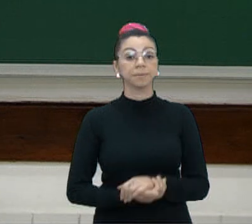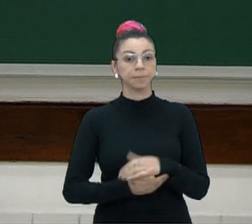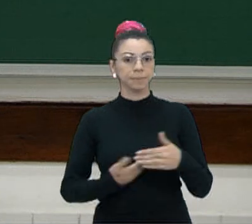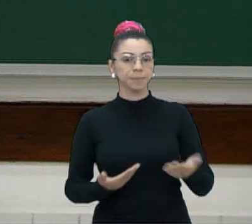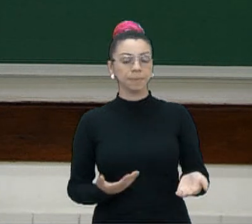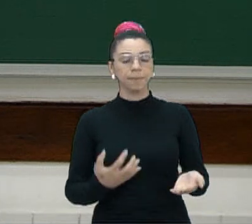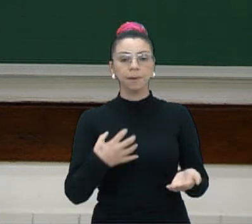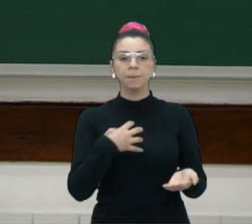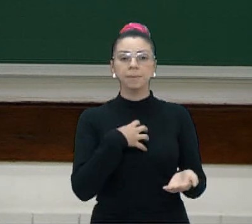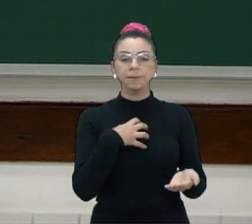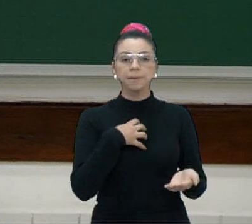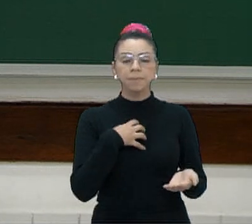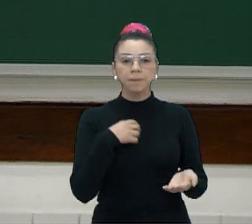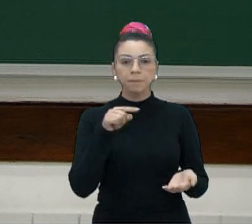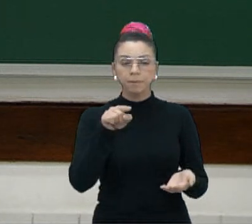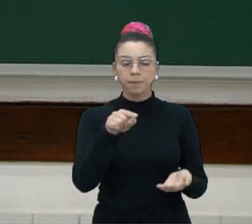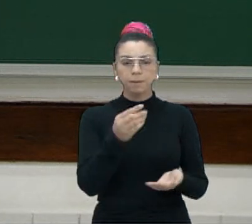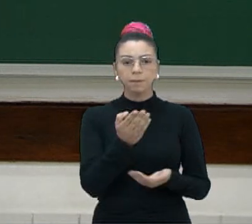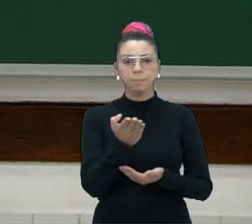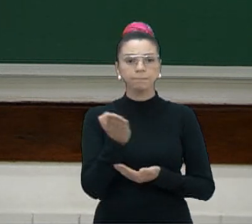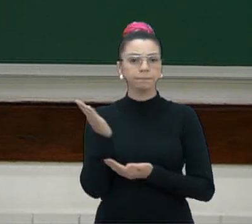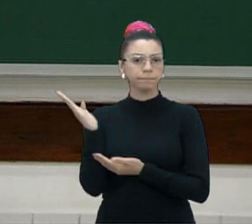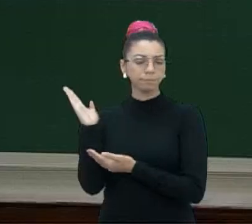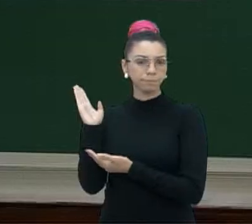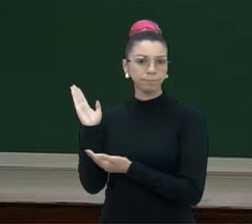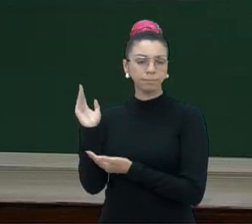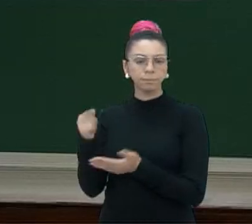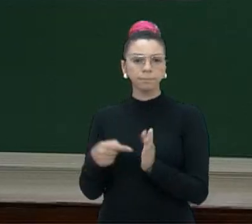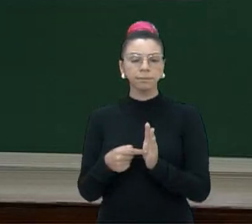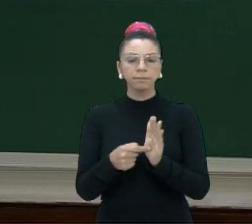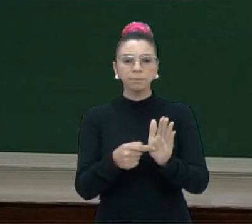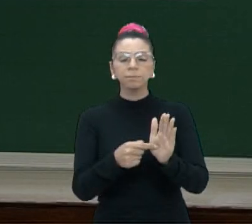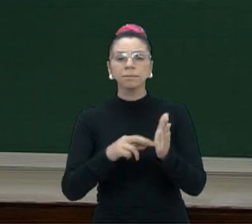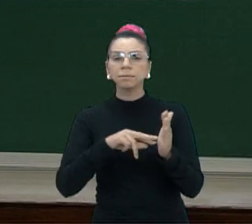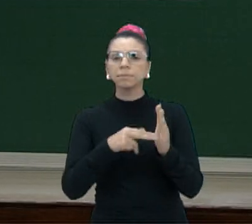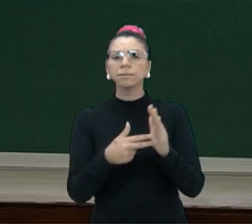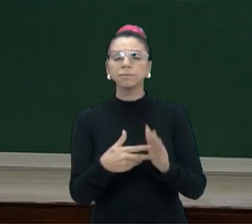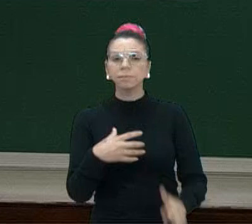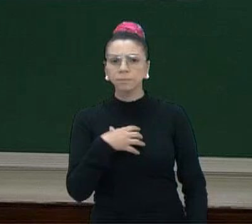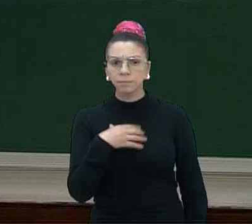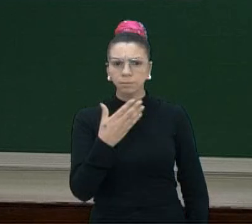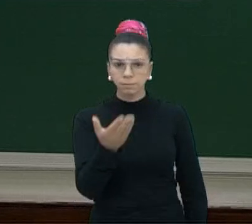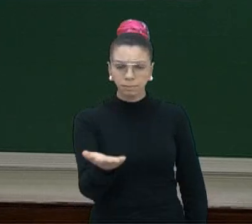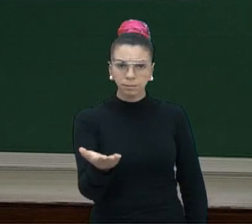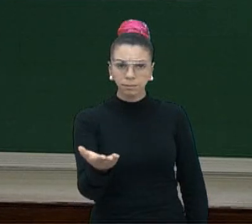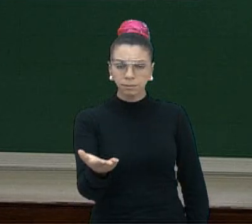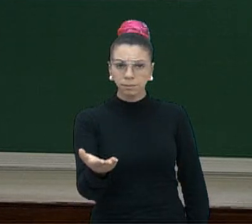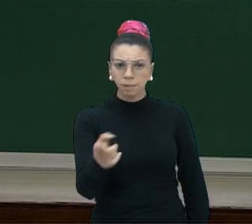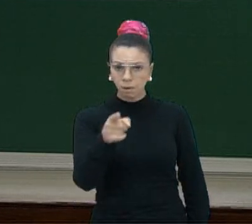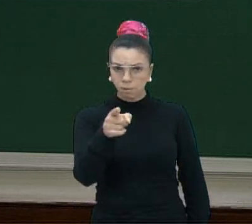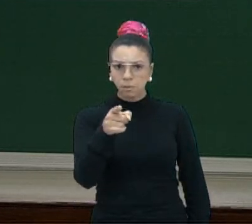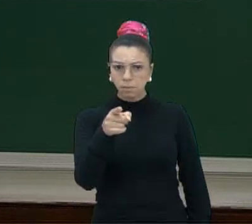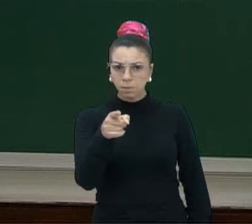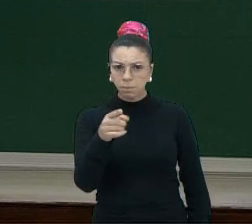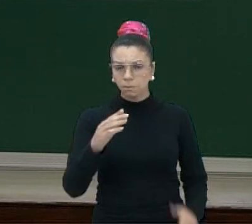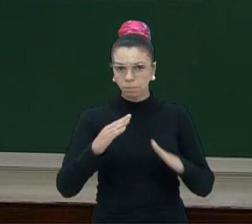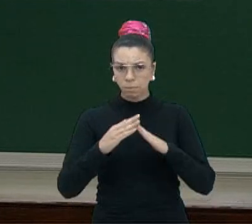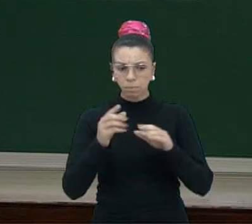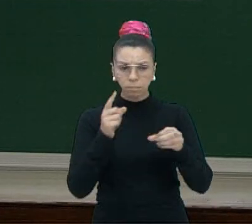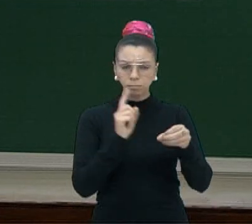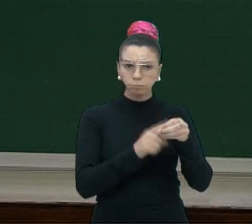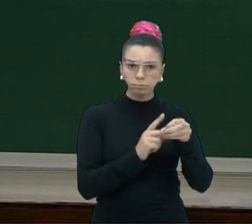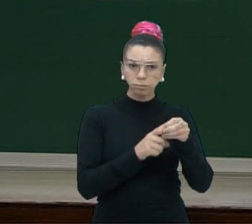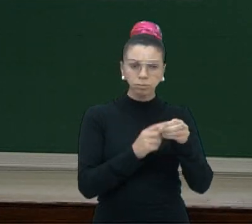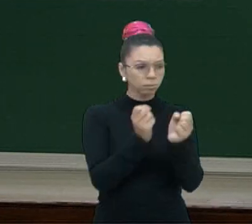Então, que sentimento será que essa imagem traz para você? Que sentido que ela produz para você? Será que você é de uma cidade grande? Será que você é de uma